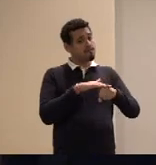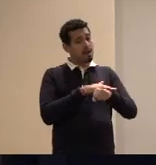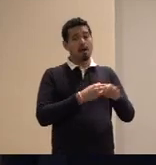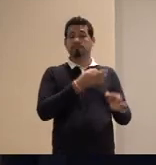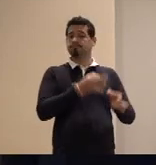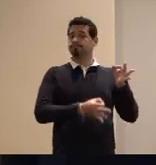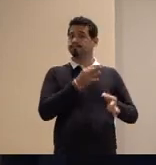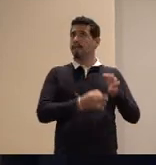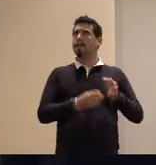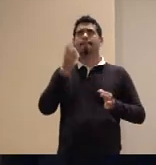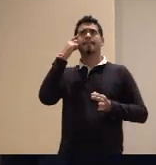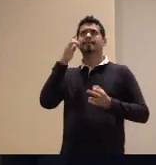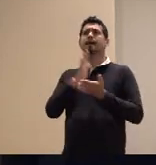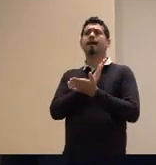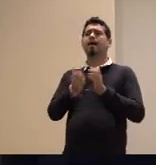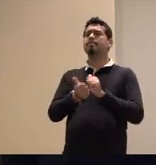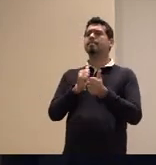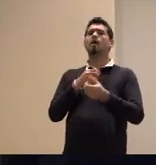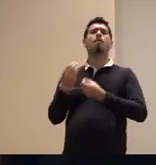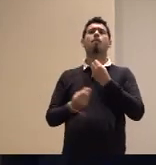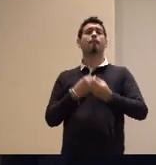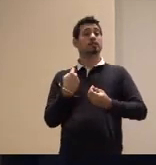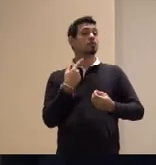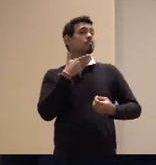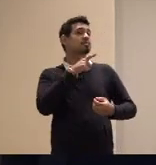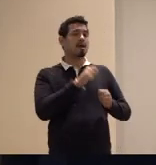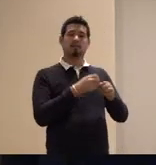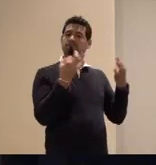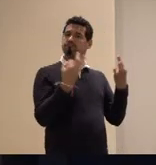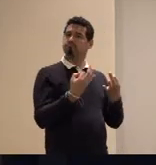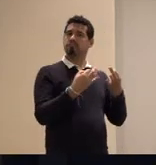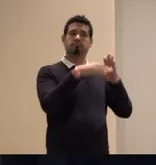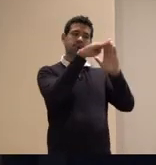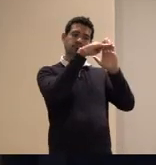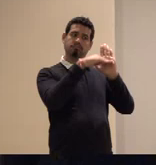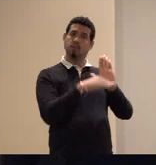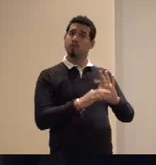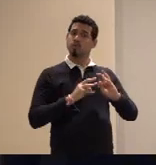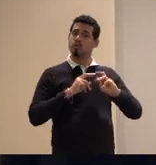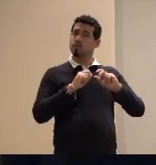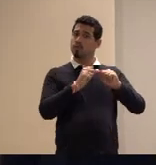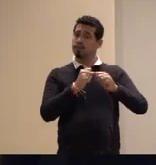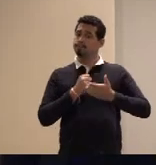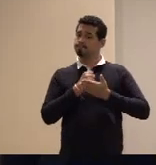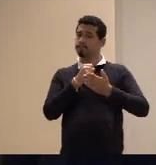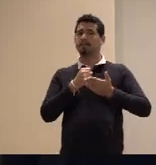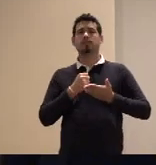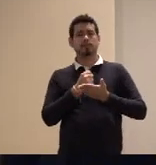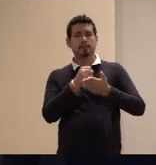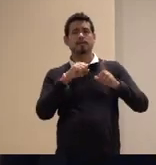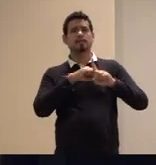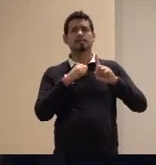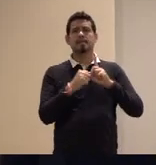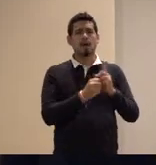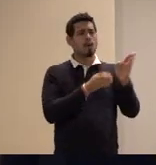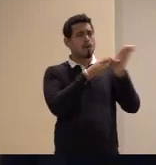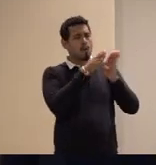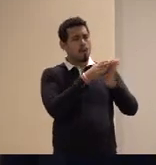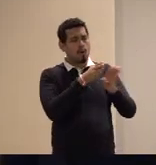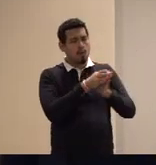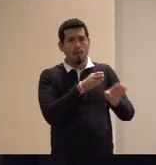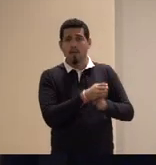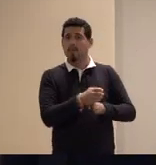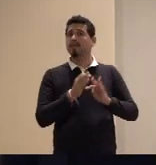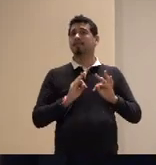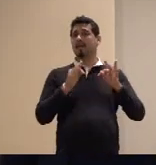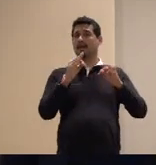repensado para que a gente possa, de fato, cumprir o que a assistência social e o que preconiza as orientações técnicas do